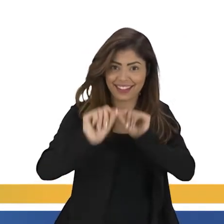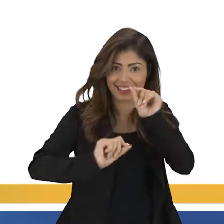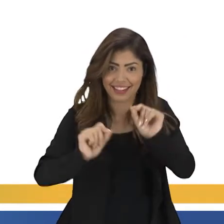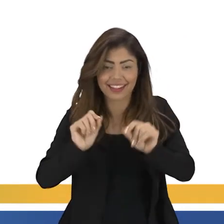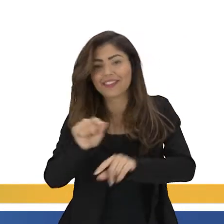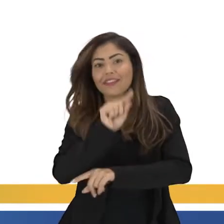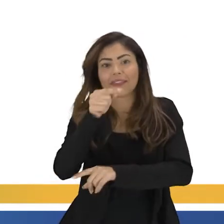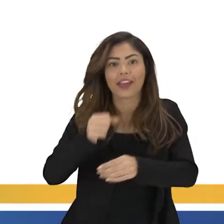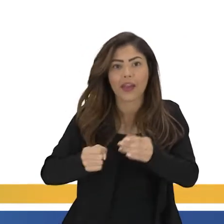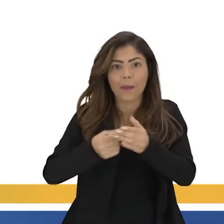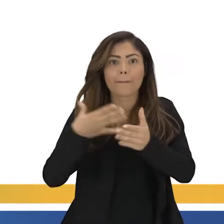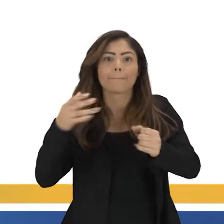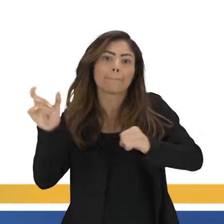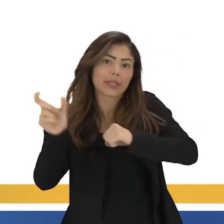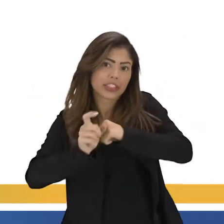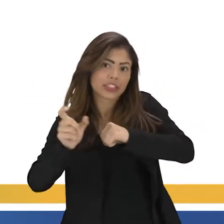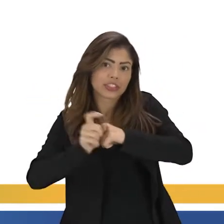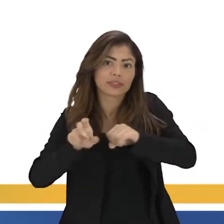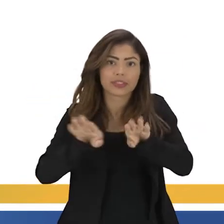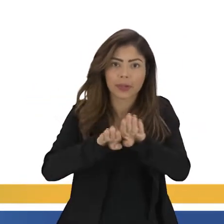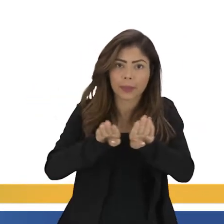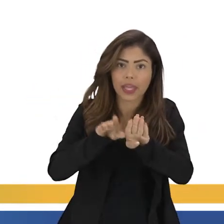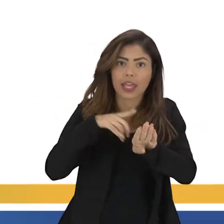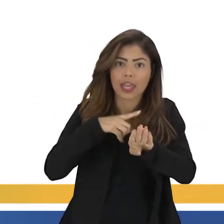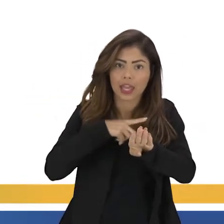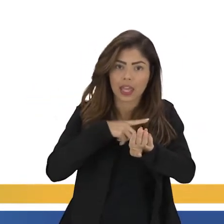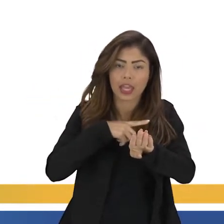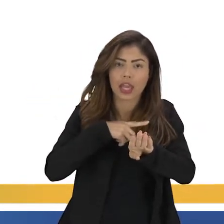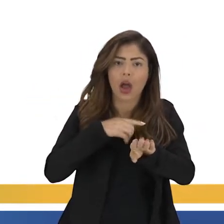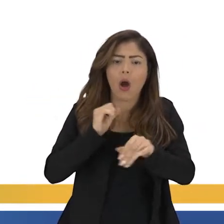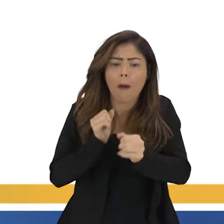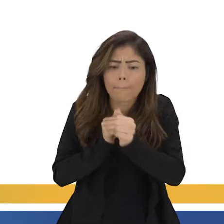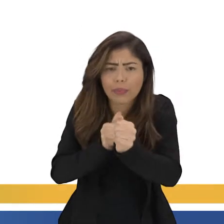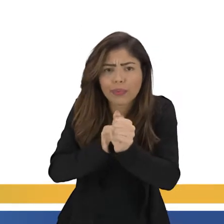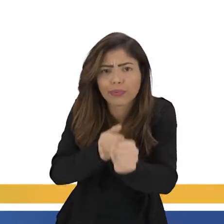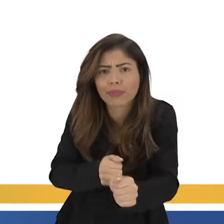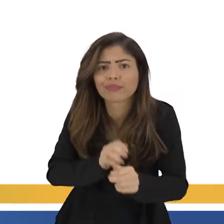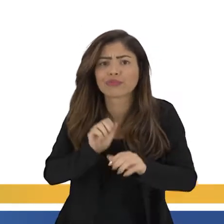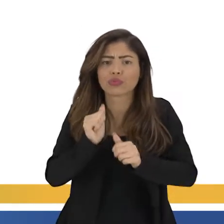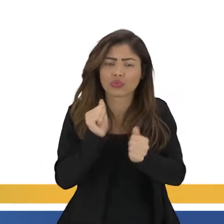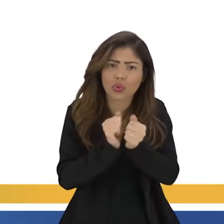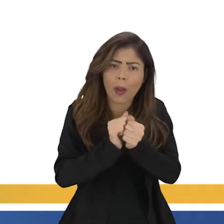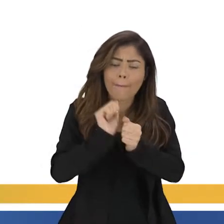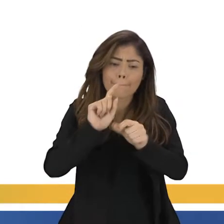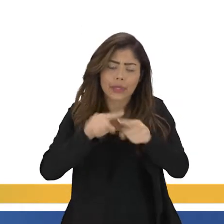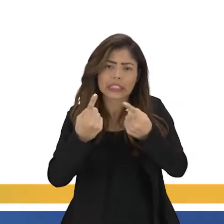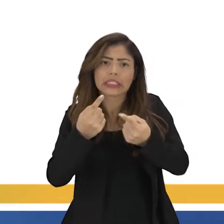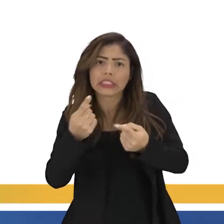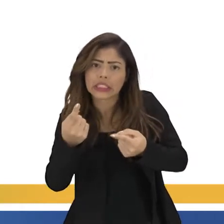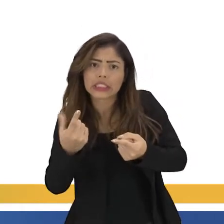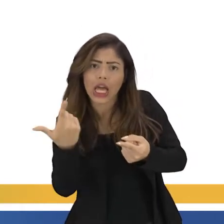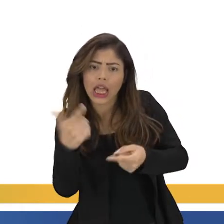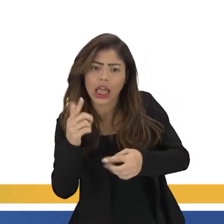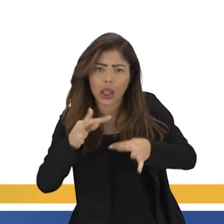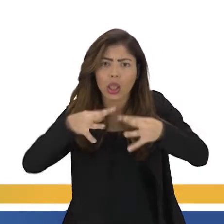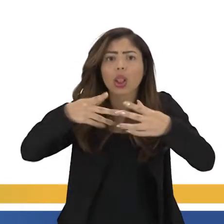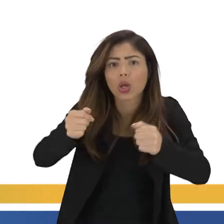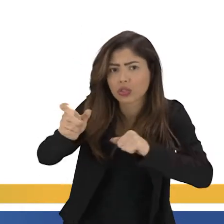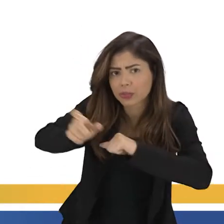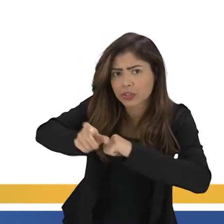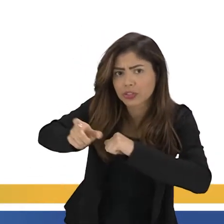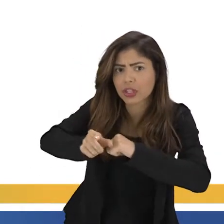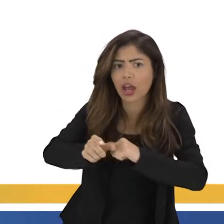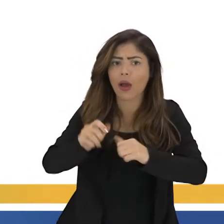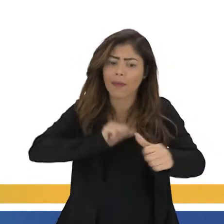incluam substantivos e adjetivos, um seguido do outro. Porém, nem todos os substantivos vão